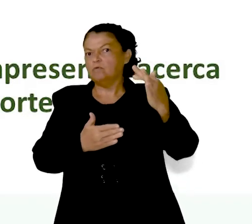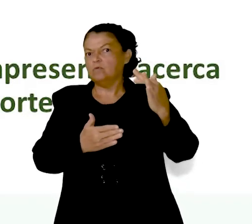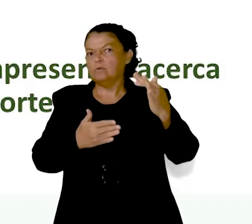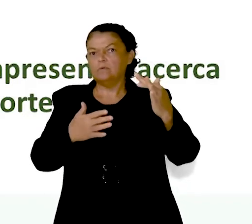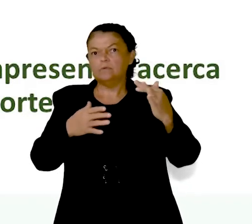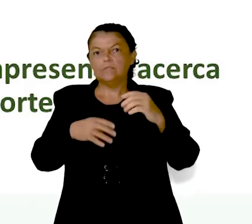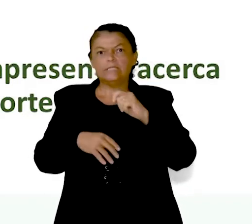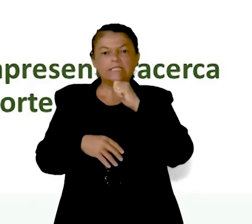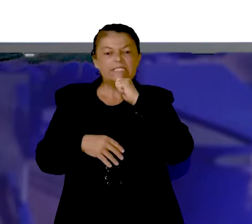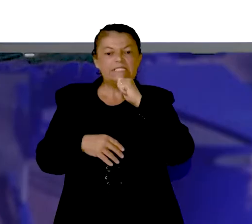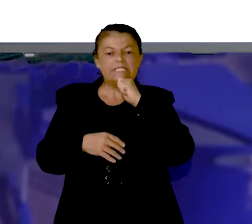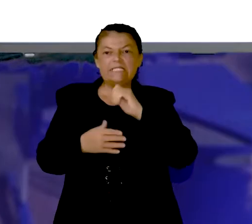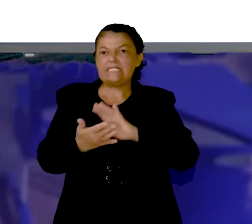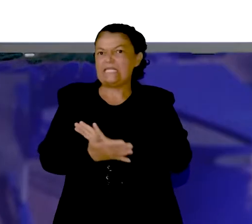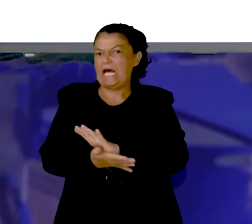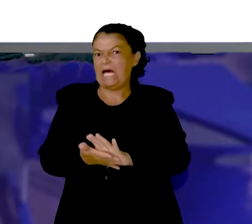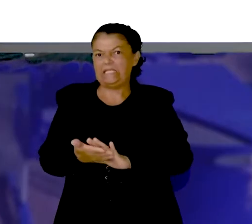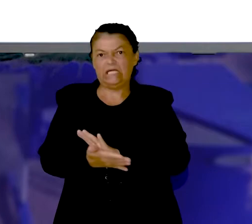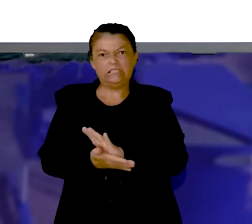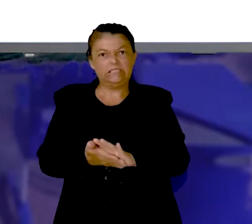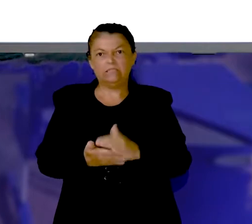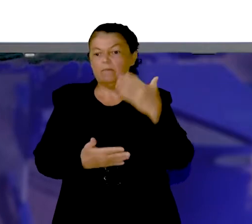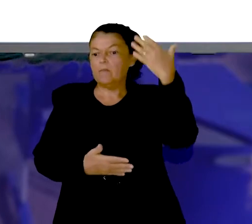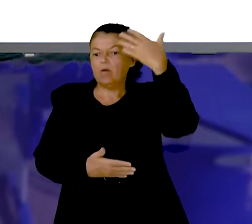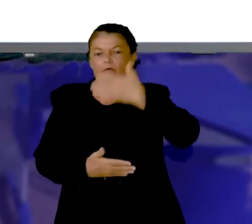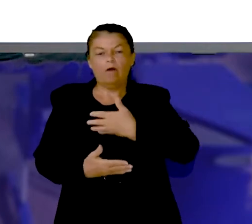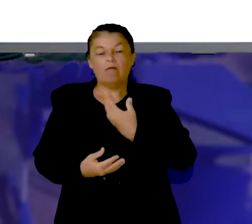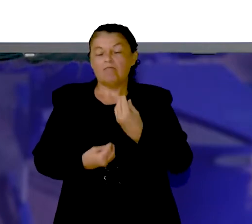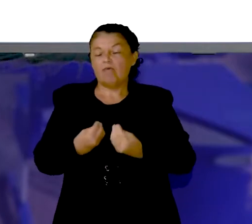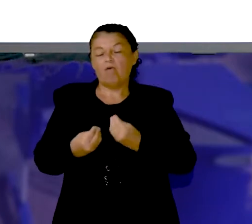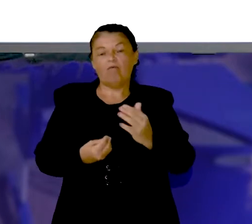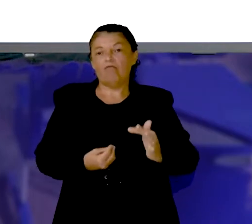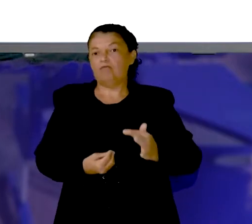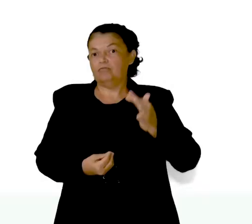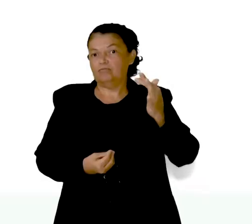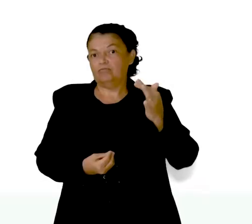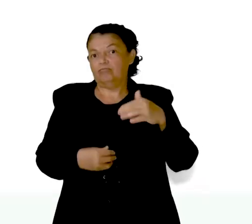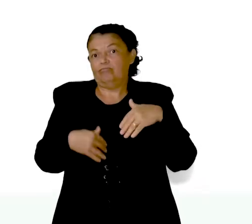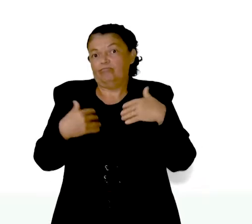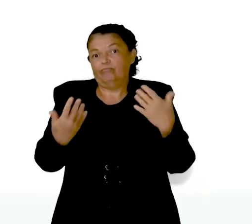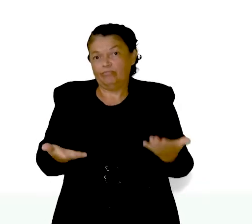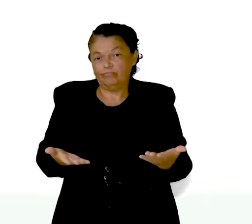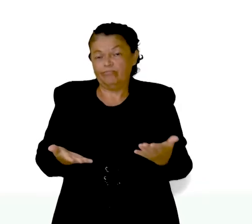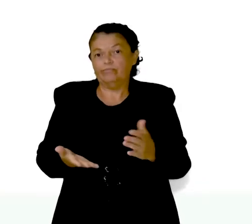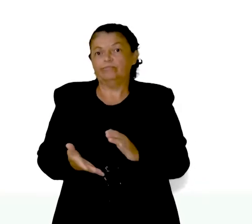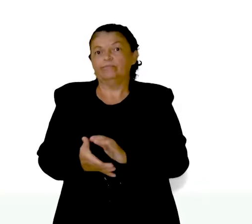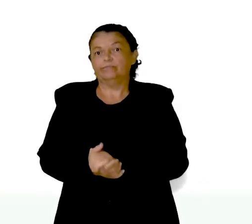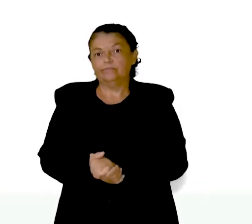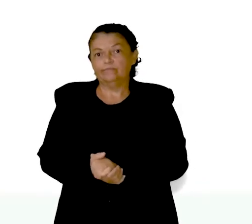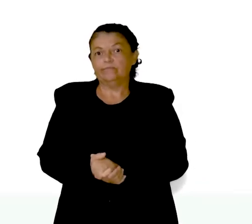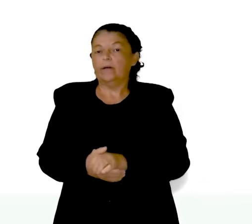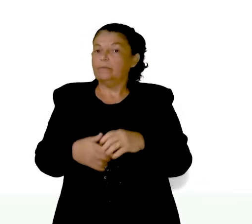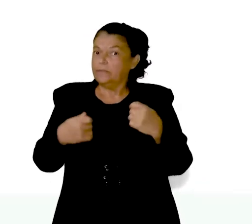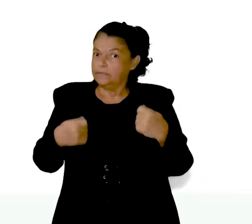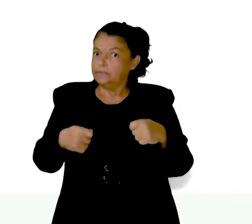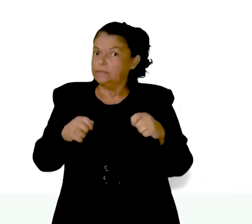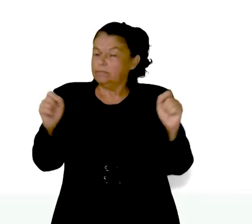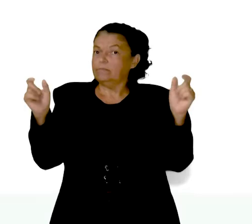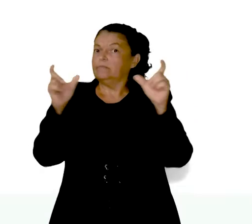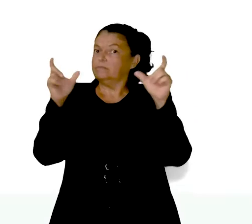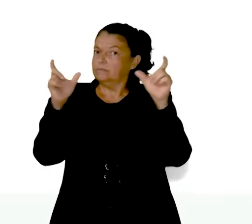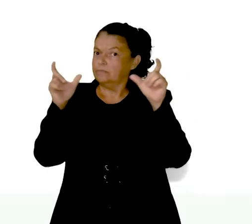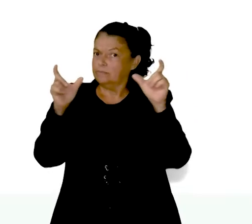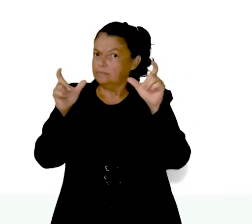morte? Então, cada tradição religiosa possui, é bom a gente estar atento a isso, elas